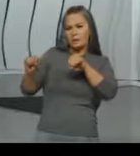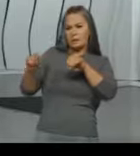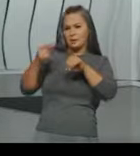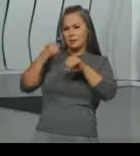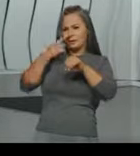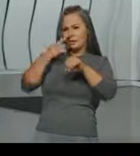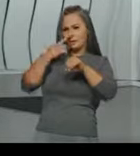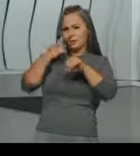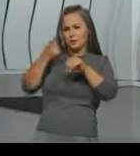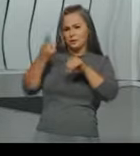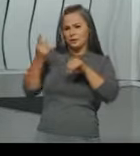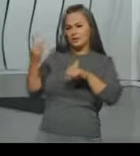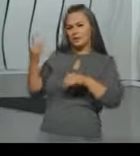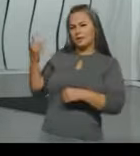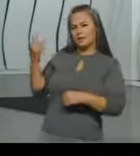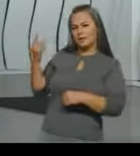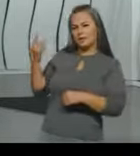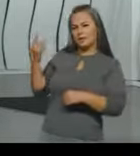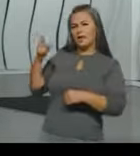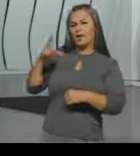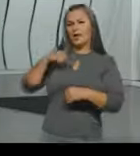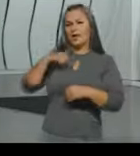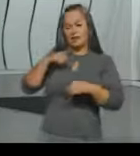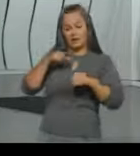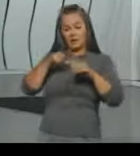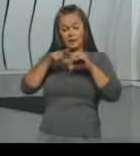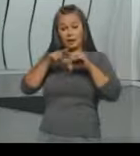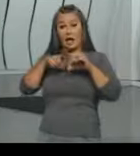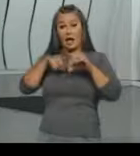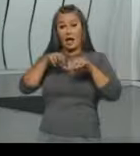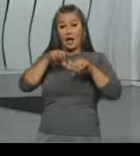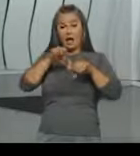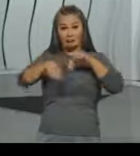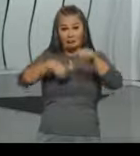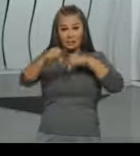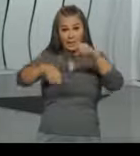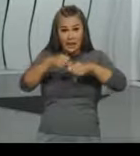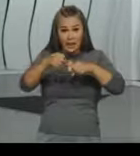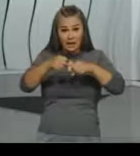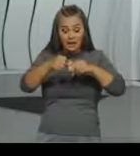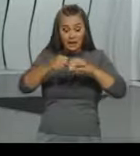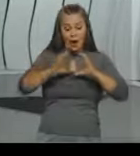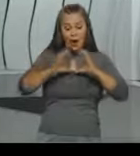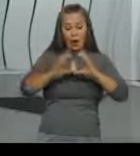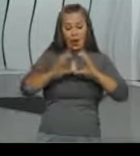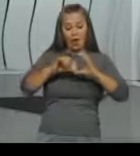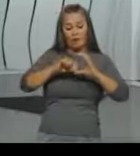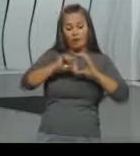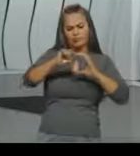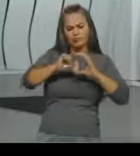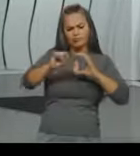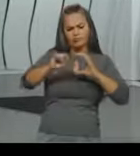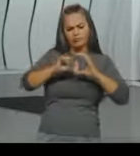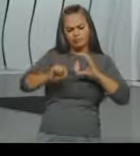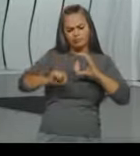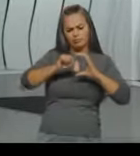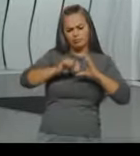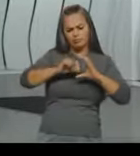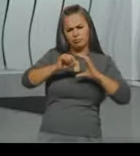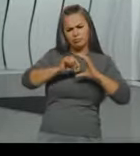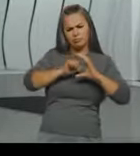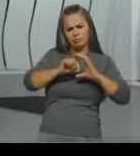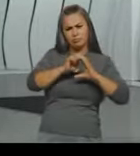Por isso que a gente chama de raio. Não é de raio que a gente chama lá? Aí tem que comprar um montão, né? Não adianta trocar